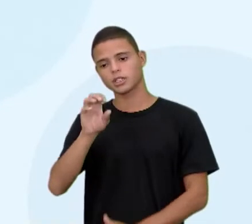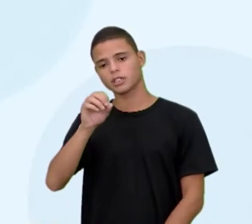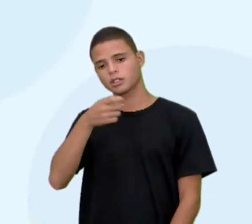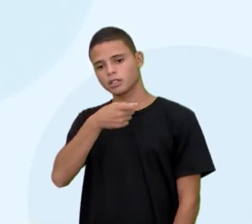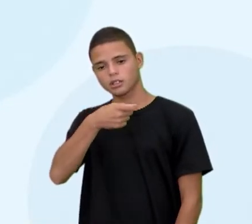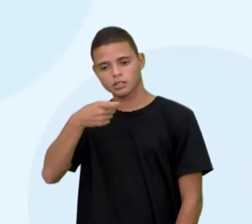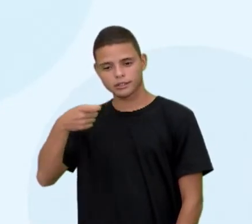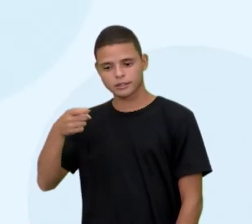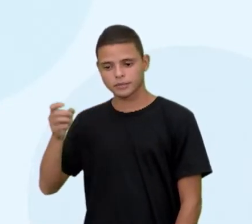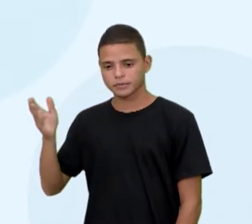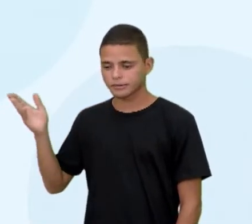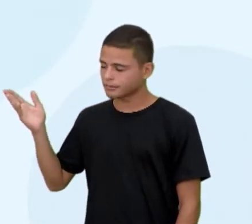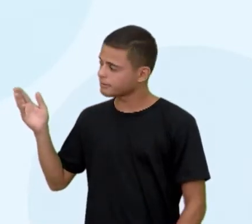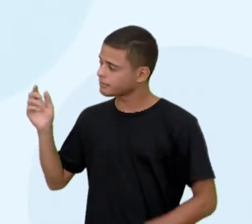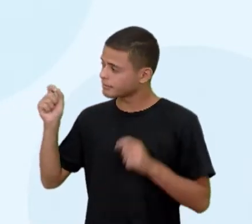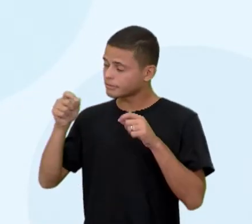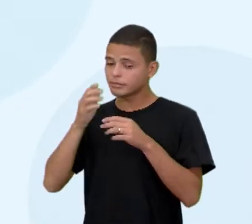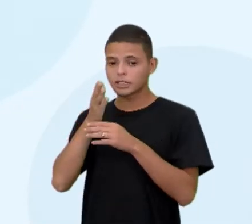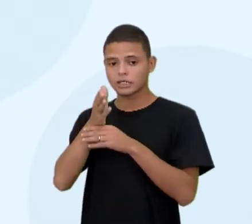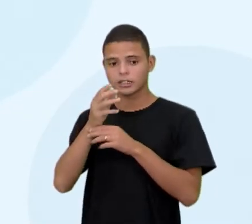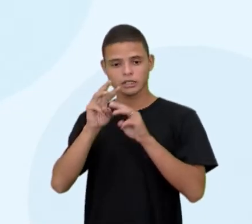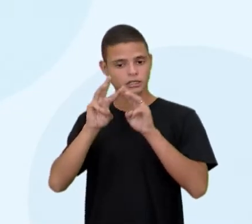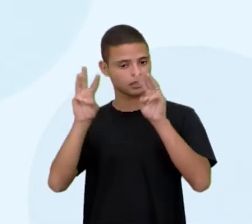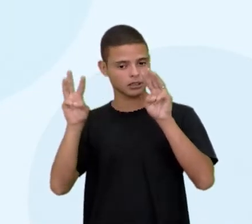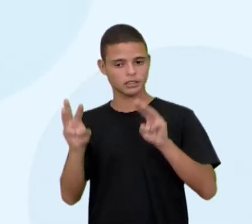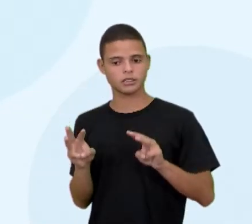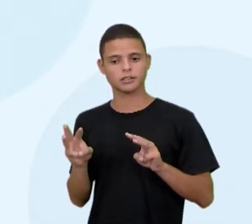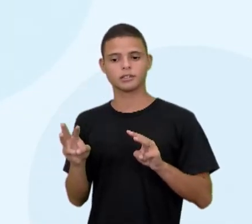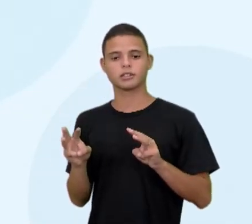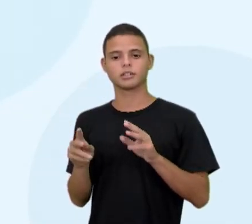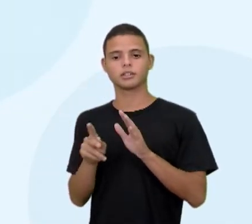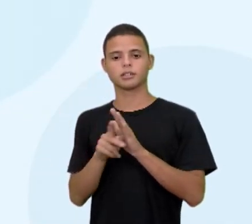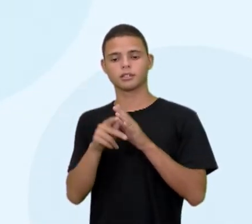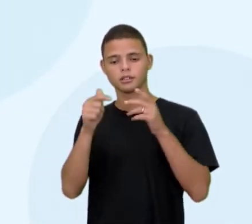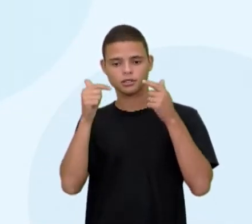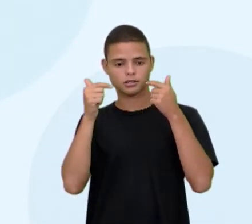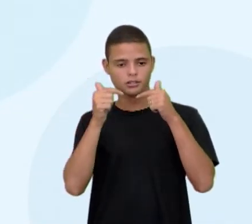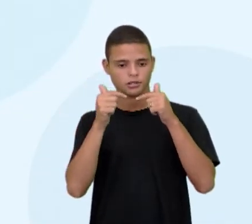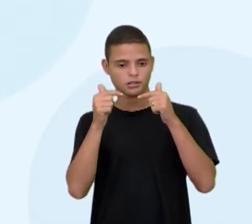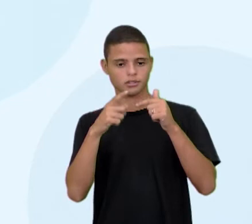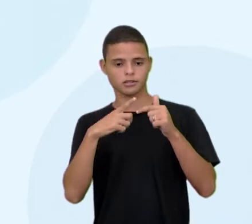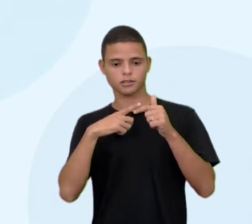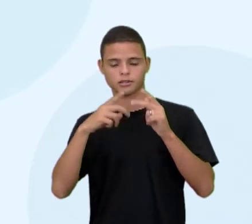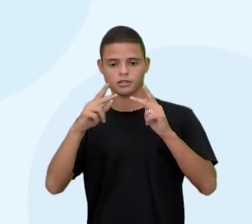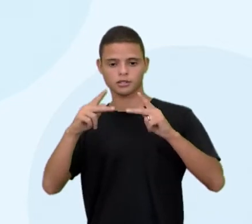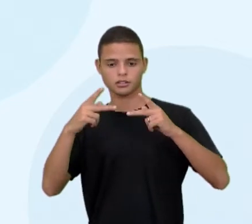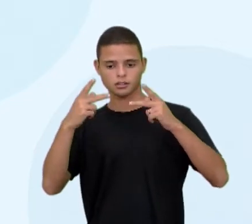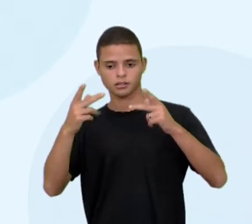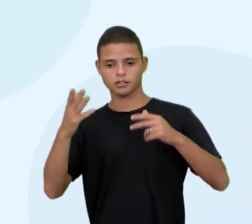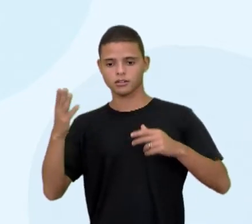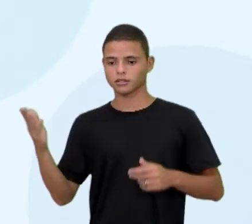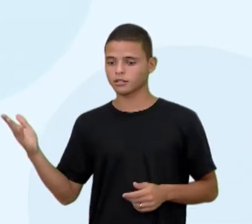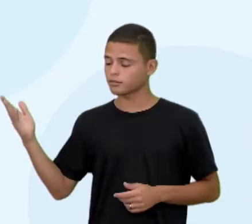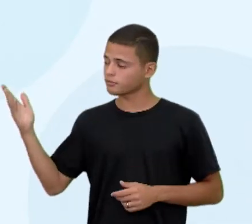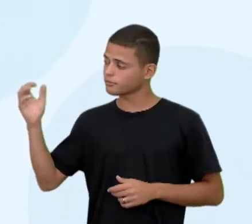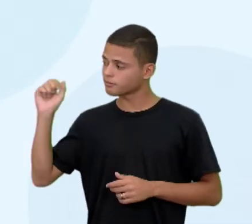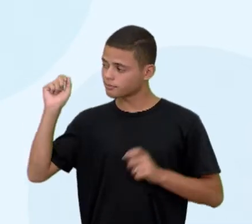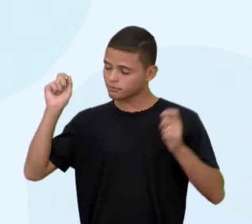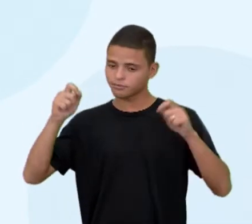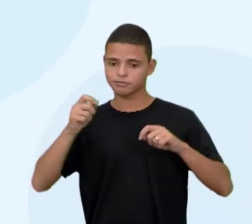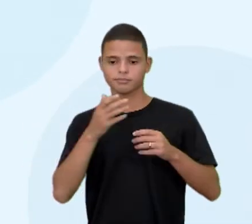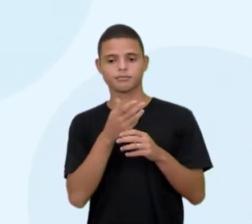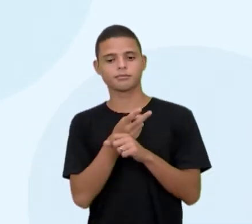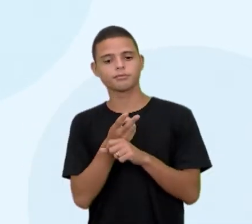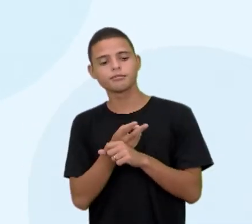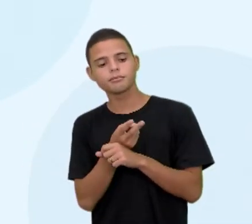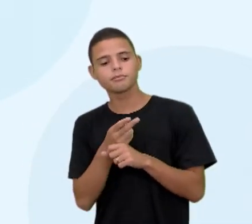podem acessar o Museu do Meme, gente. Você sabia que existe um Museu do Meme? Tem essa indicação dentro do material de vocês que vocês podem pesquisar, fazer